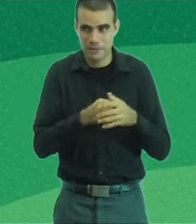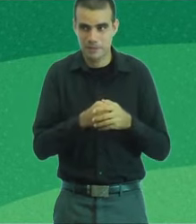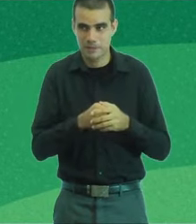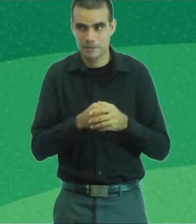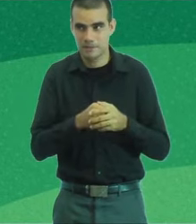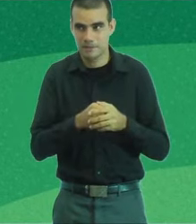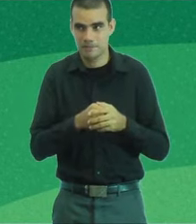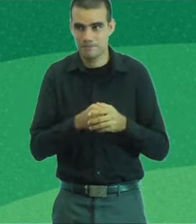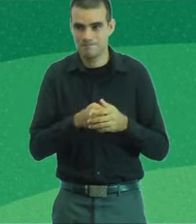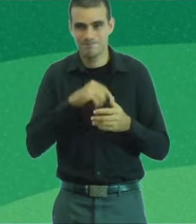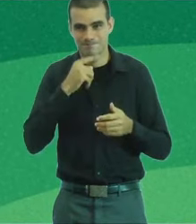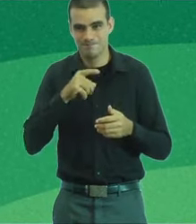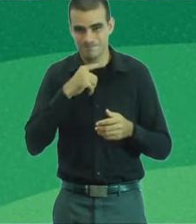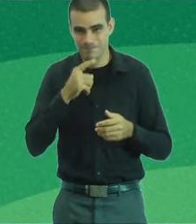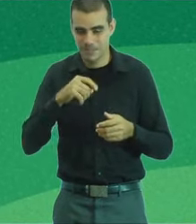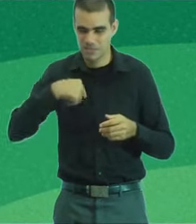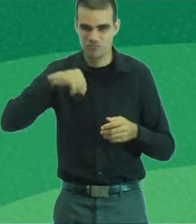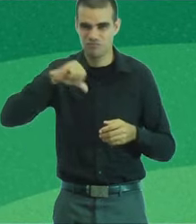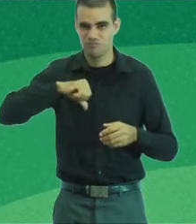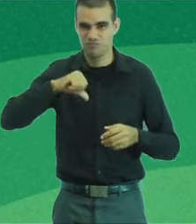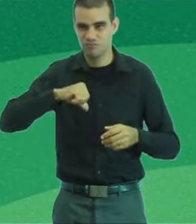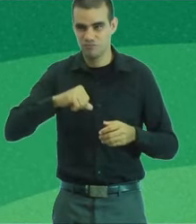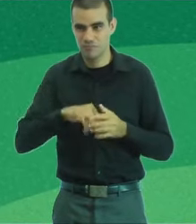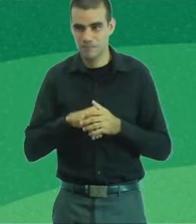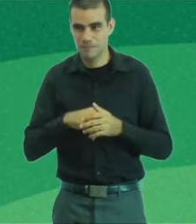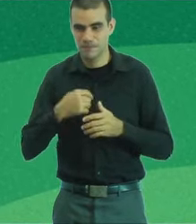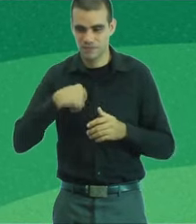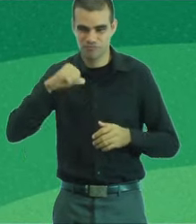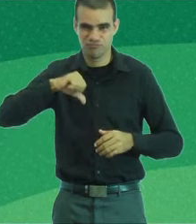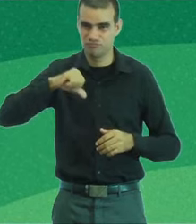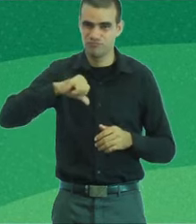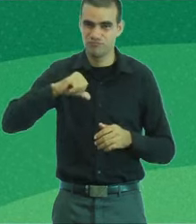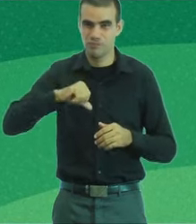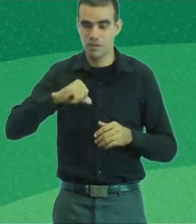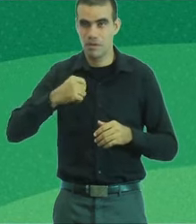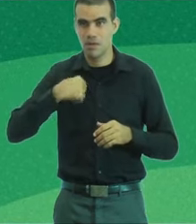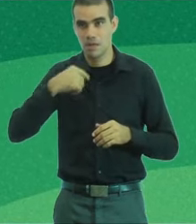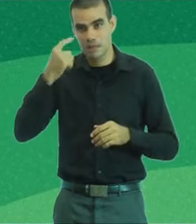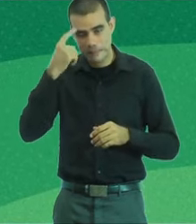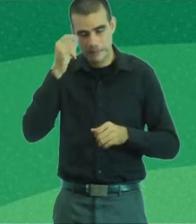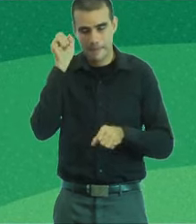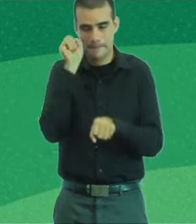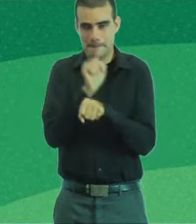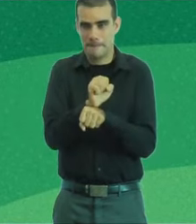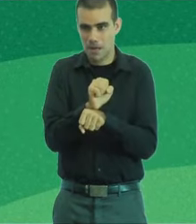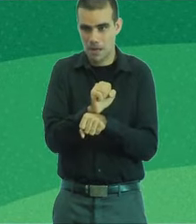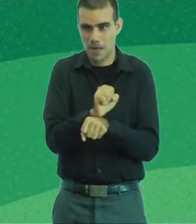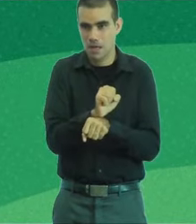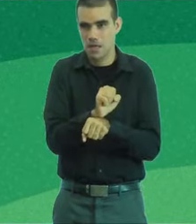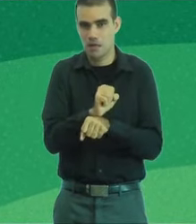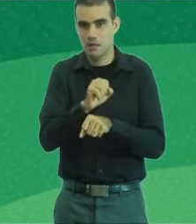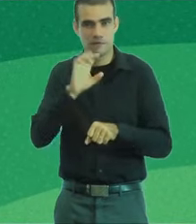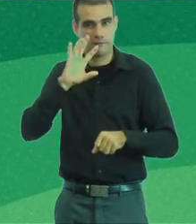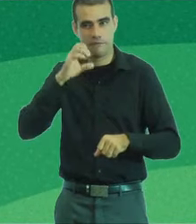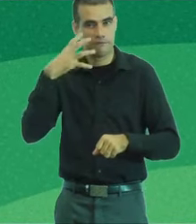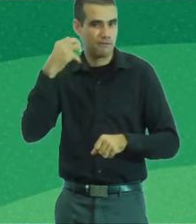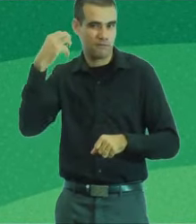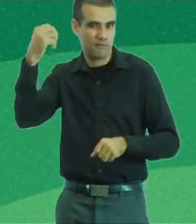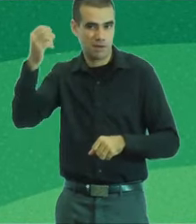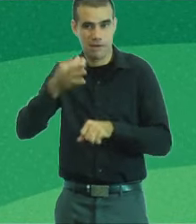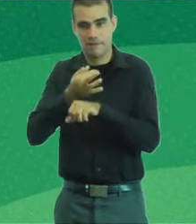não tava legal não tava legal e eu precisava parar fui embora esse mês de férias